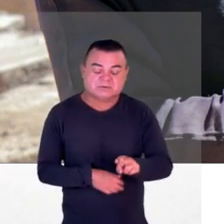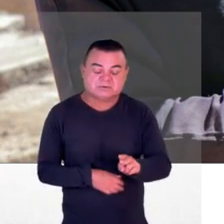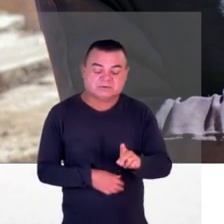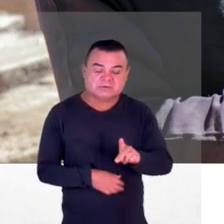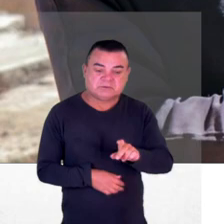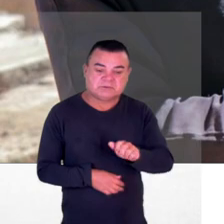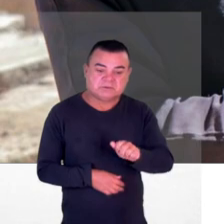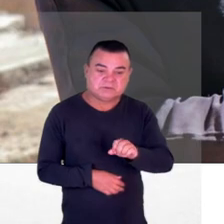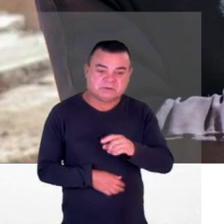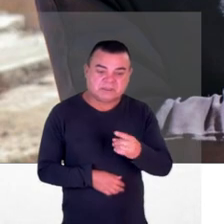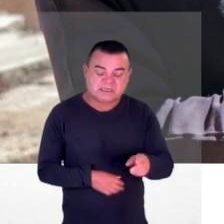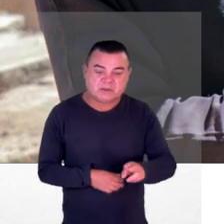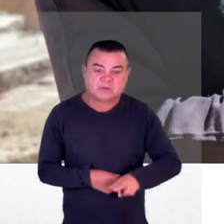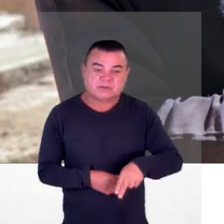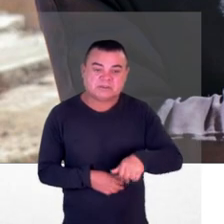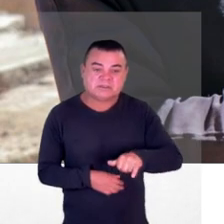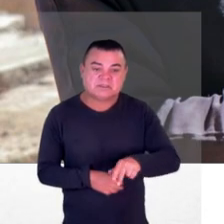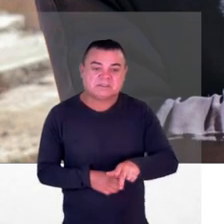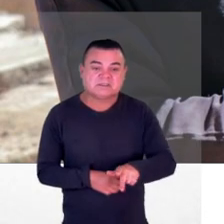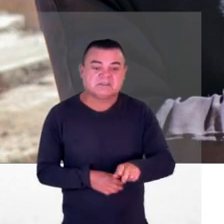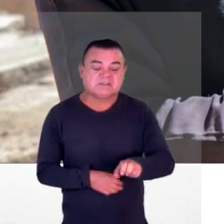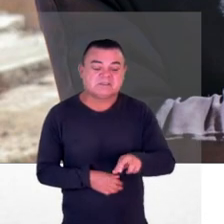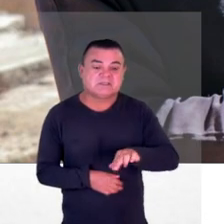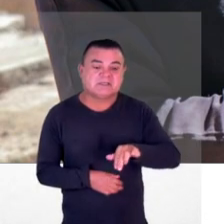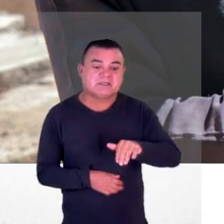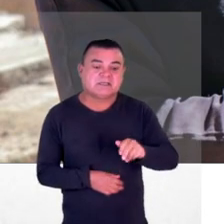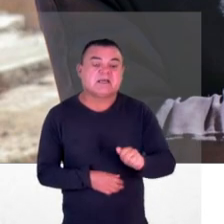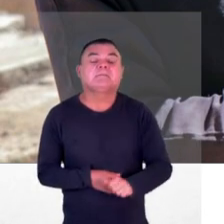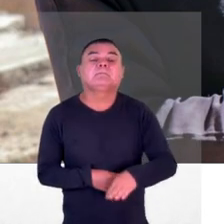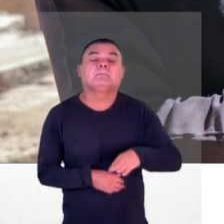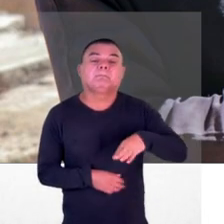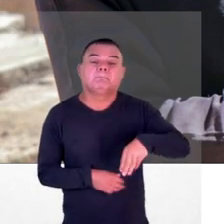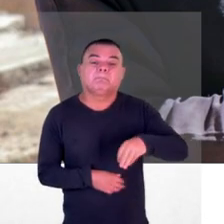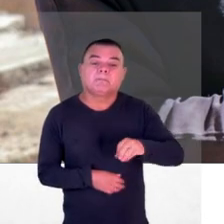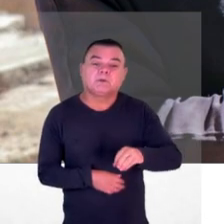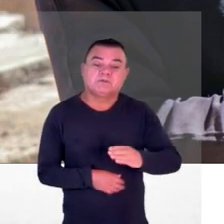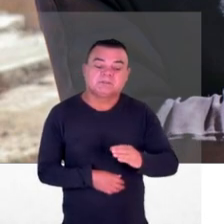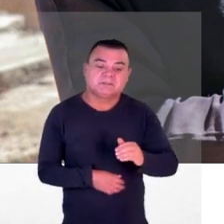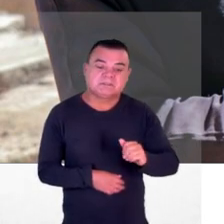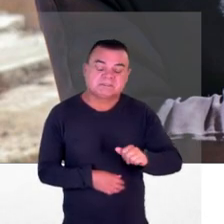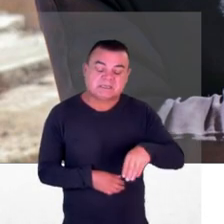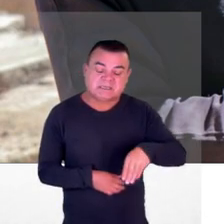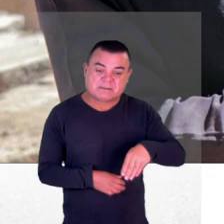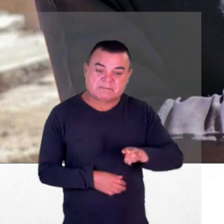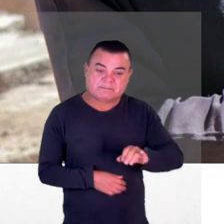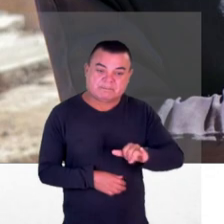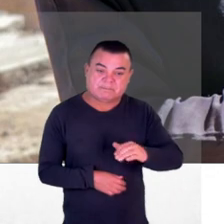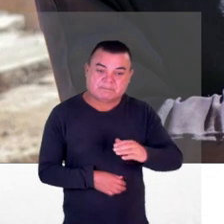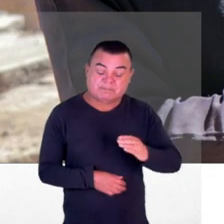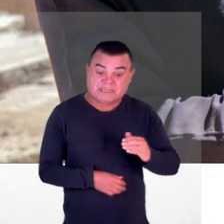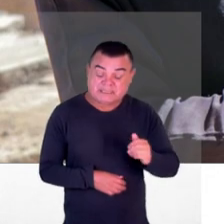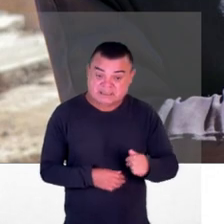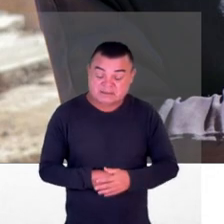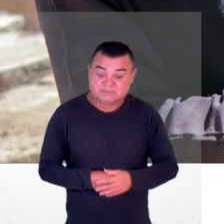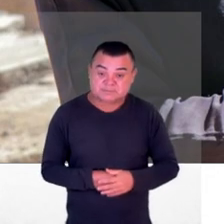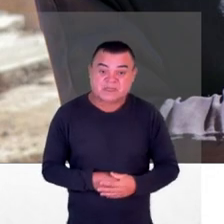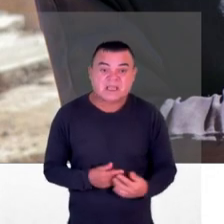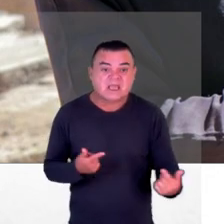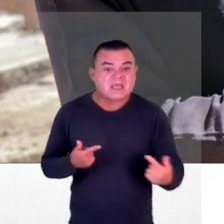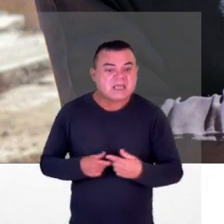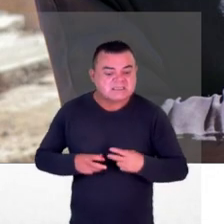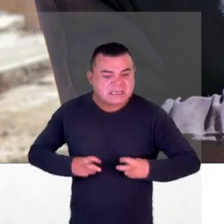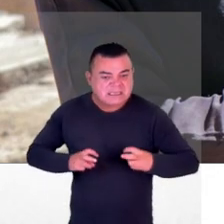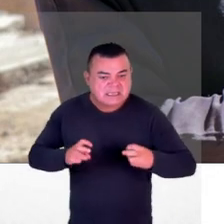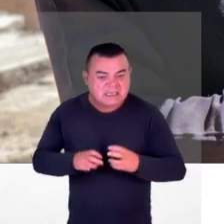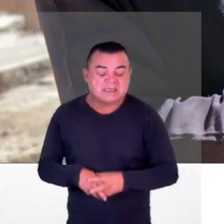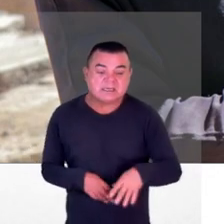dentre outros a situação decorrente do conflito armado na Ucrânia ela está atingindo diretamente o mercado